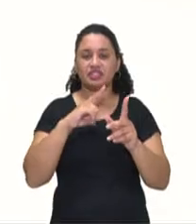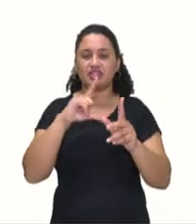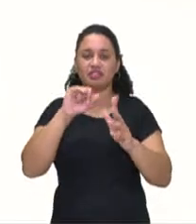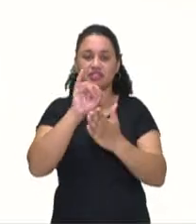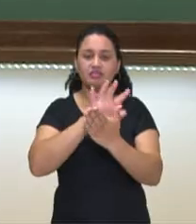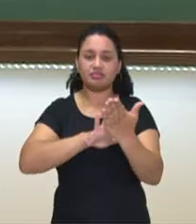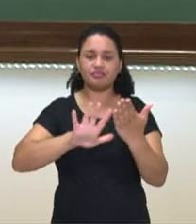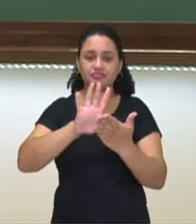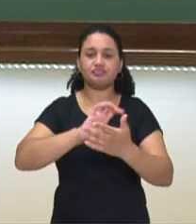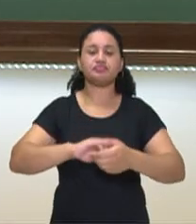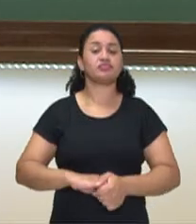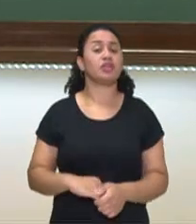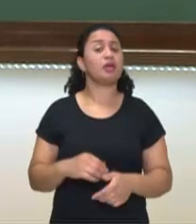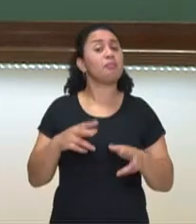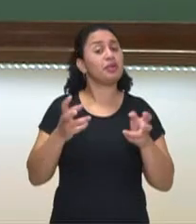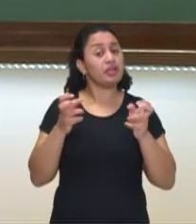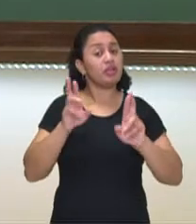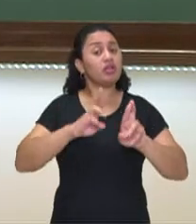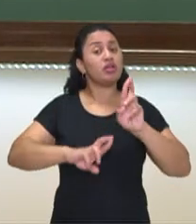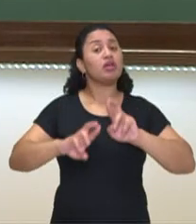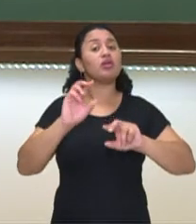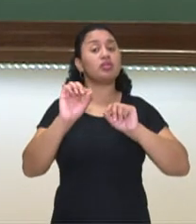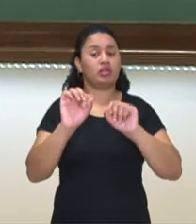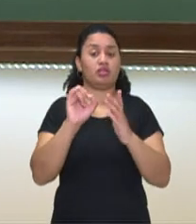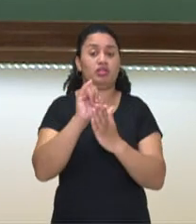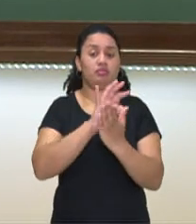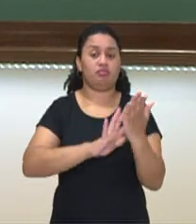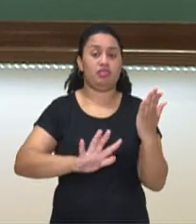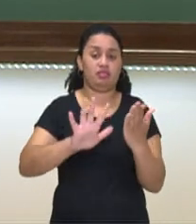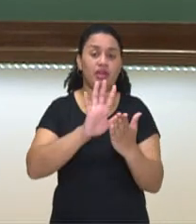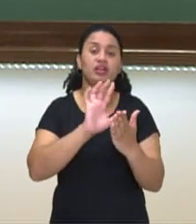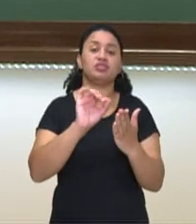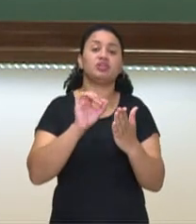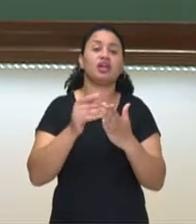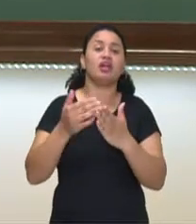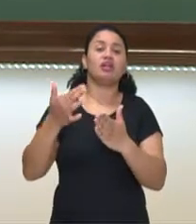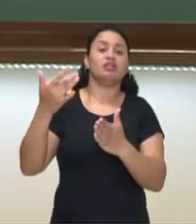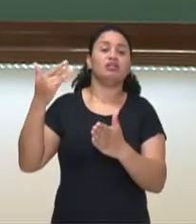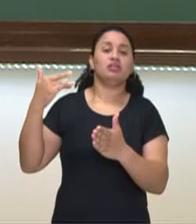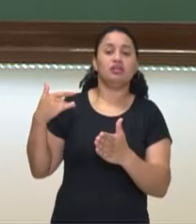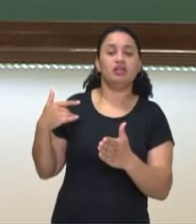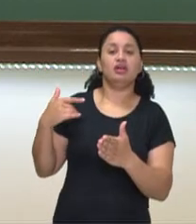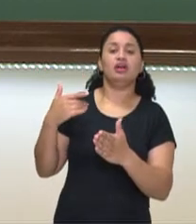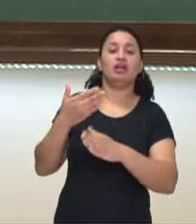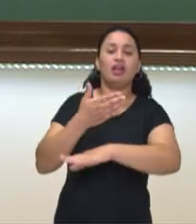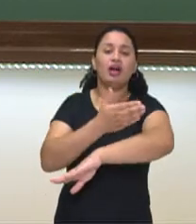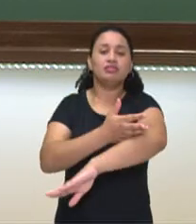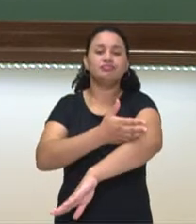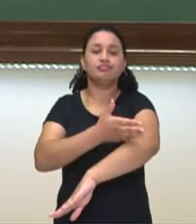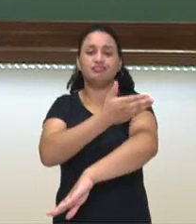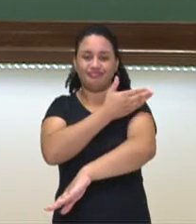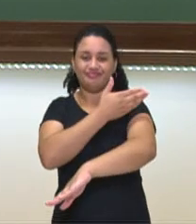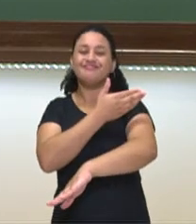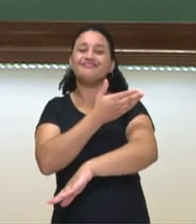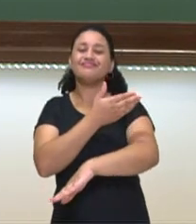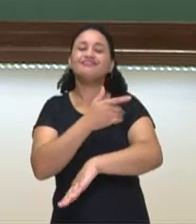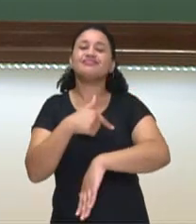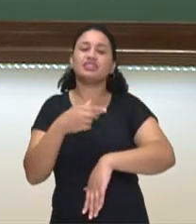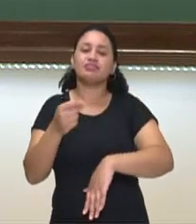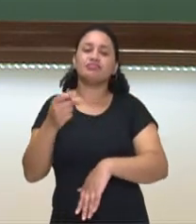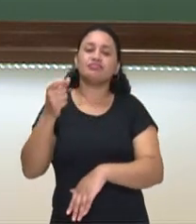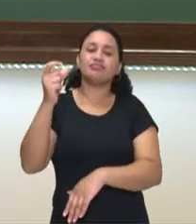E observe que é uma imagem, né, rupestre, né, da pré-história, então